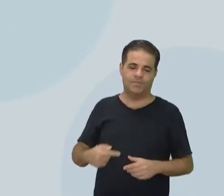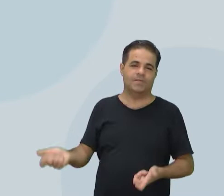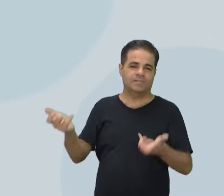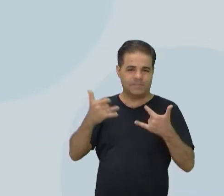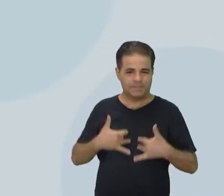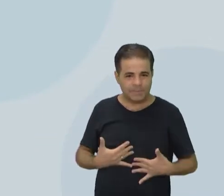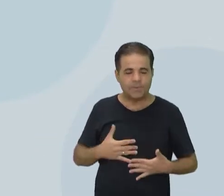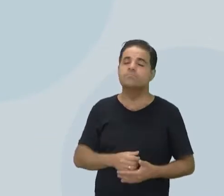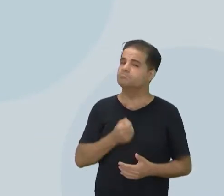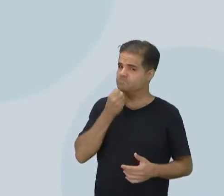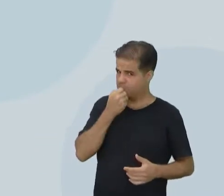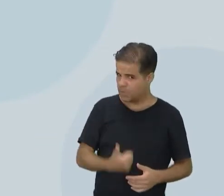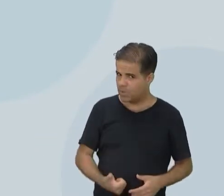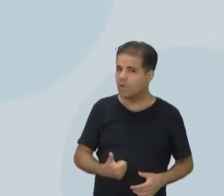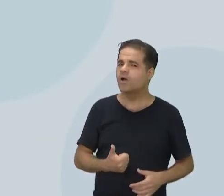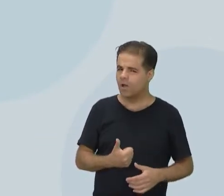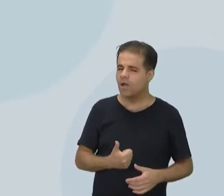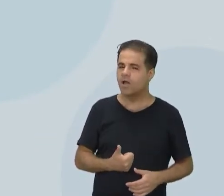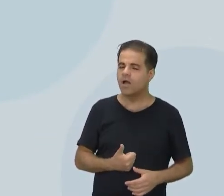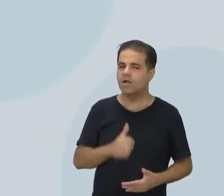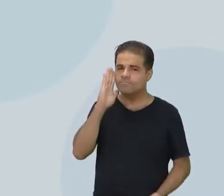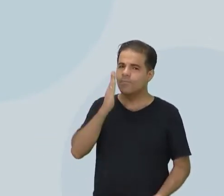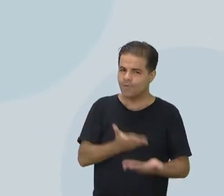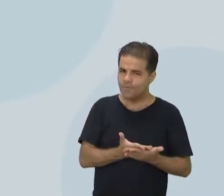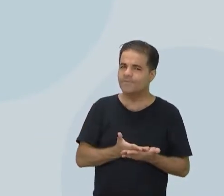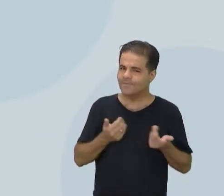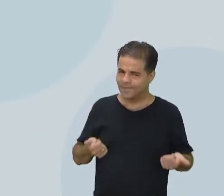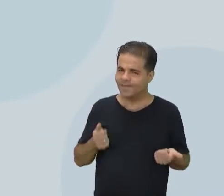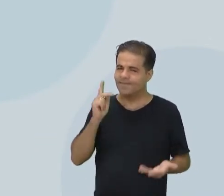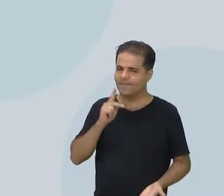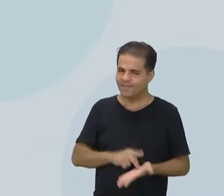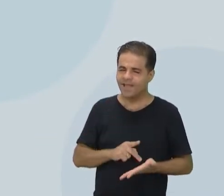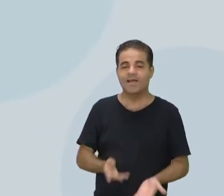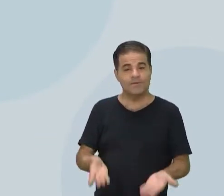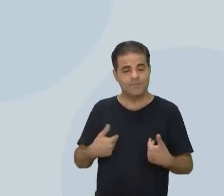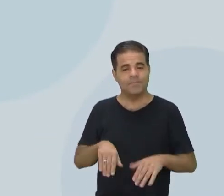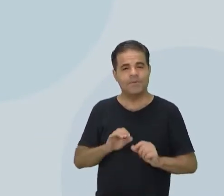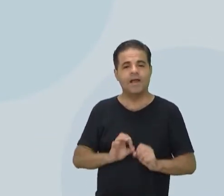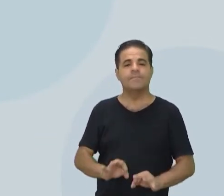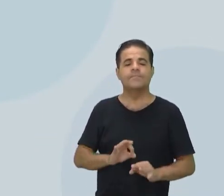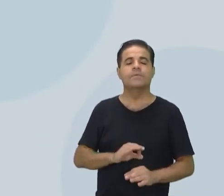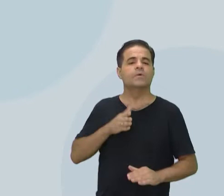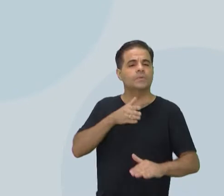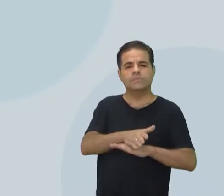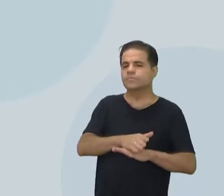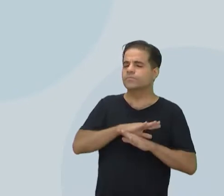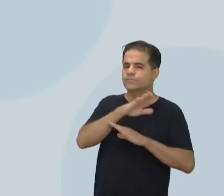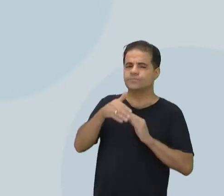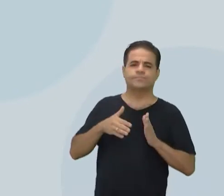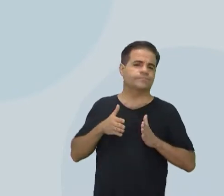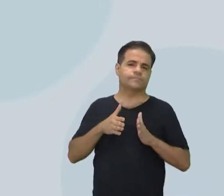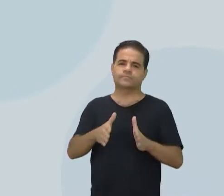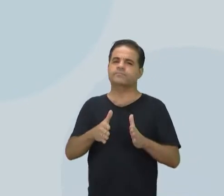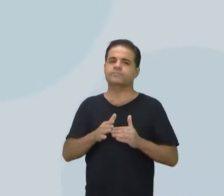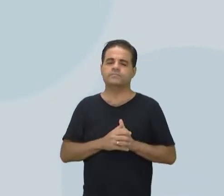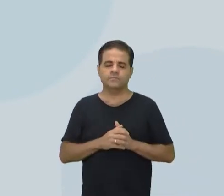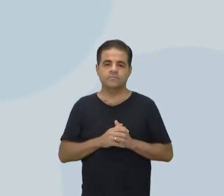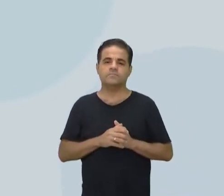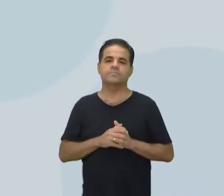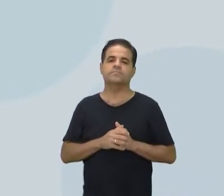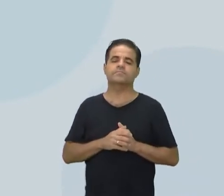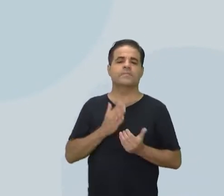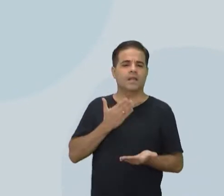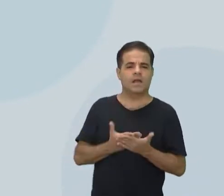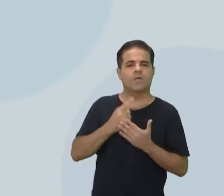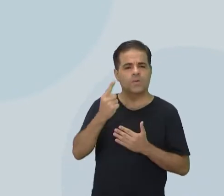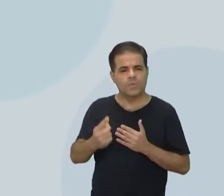Isso, gente. Olha, que bom trabalhar com alguém que a gente confia, não é verdade? Isso, vamos lá. Então, vamos lá. A gente passou por todo esse percurso aí, professor Mauro. Uau! É aula